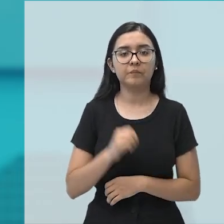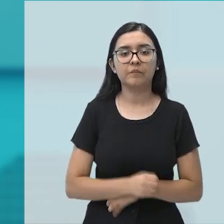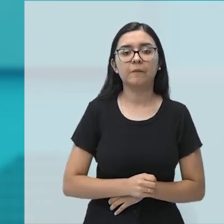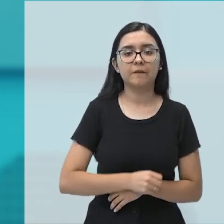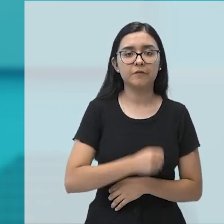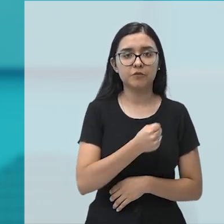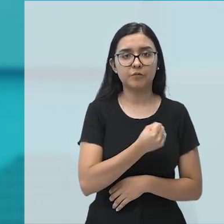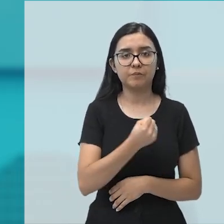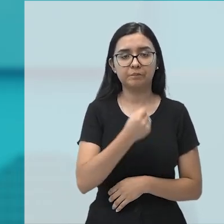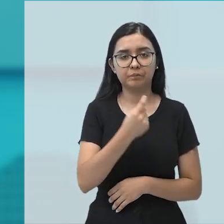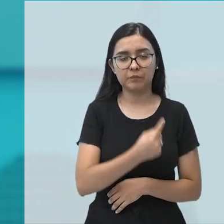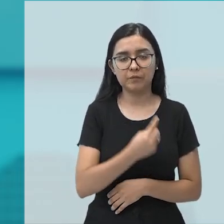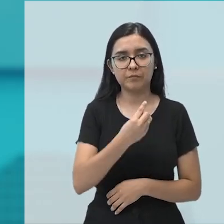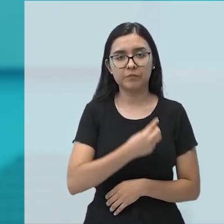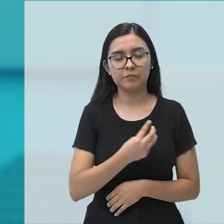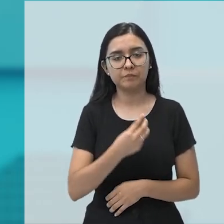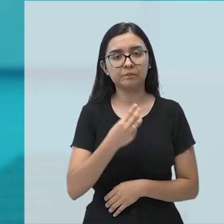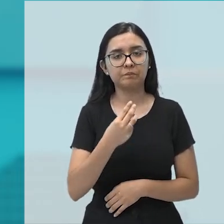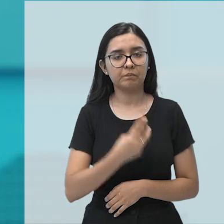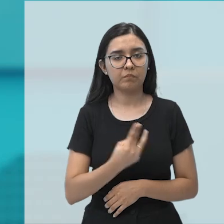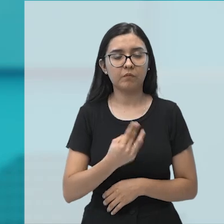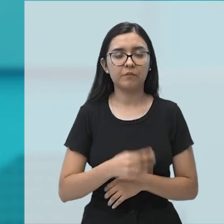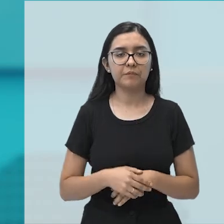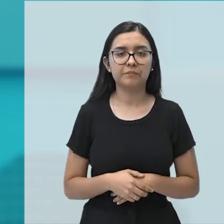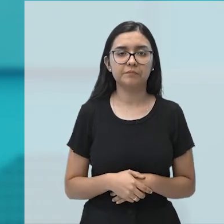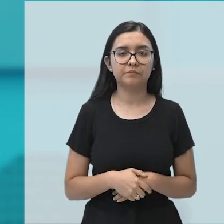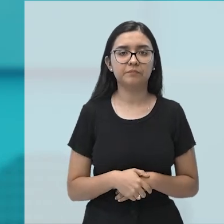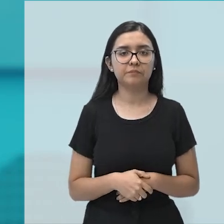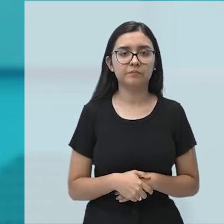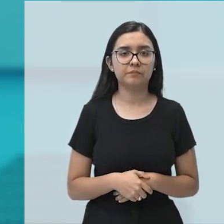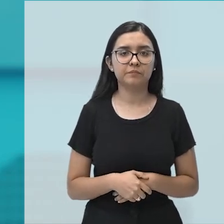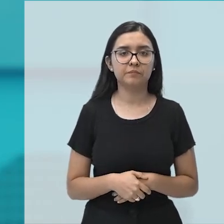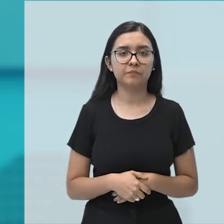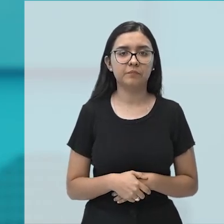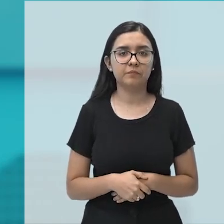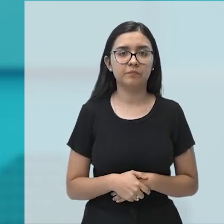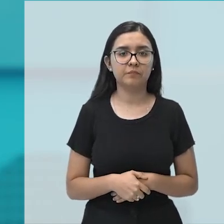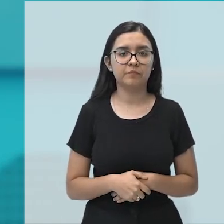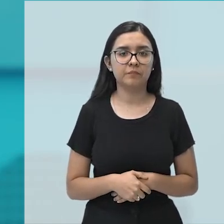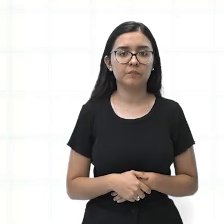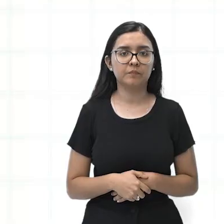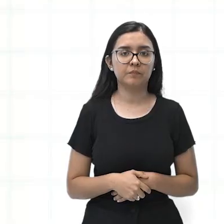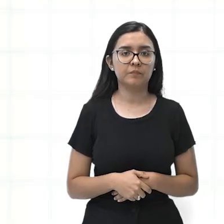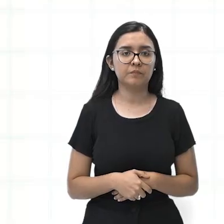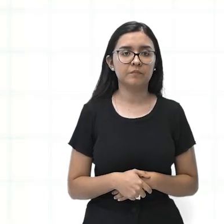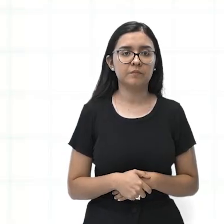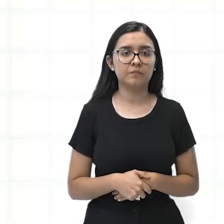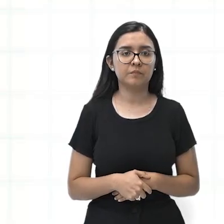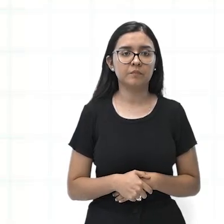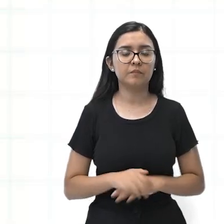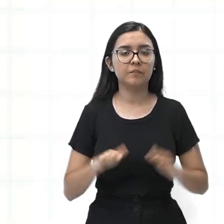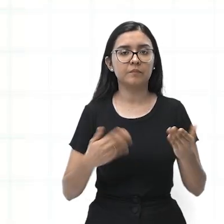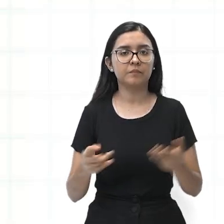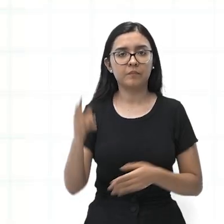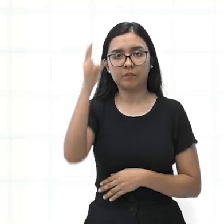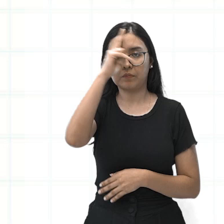no 15º. Vamos voltar para o nosso texto? Então, né? Lembrando que